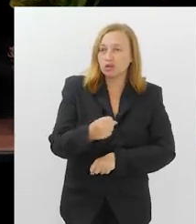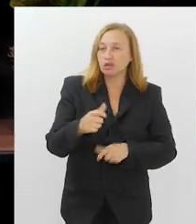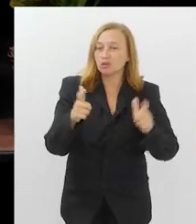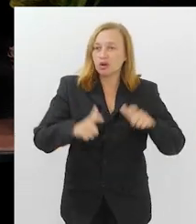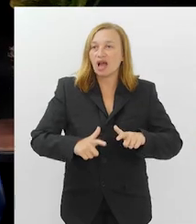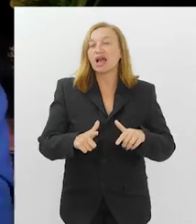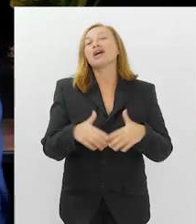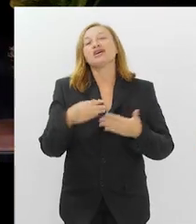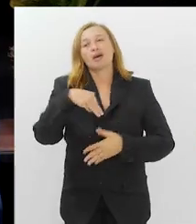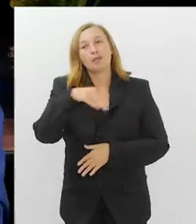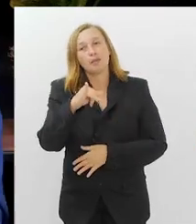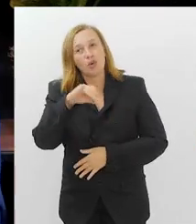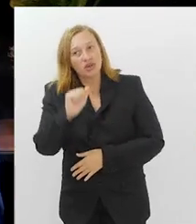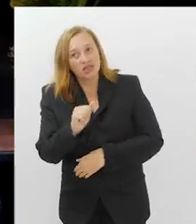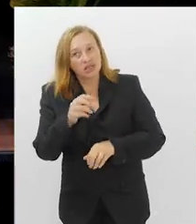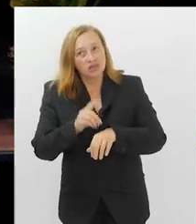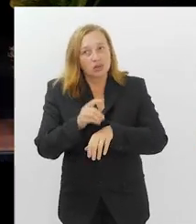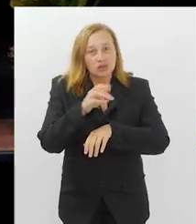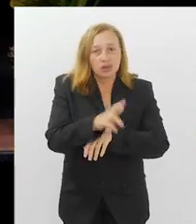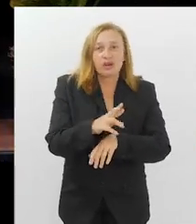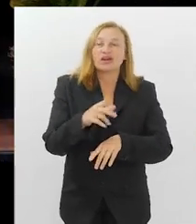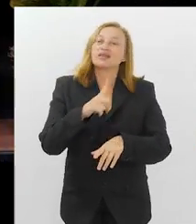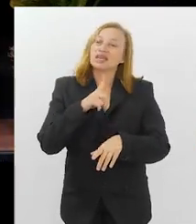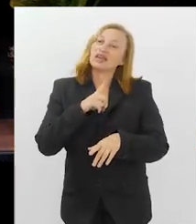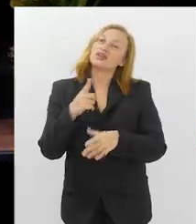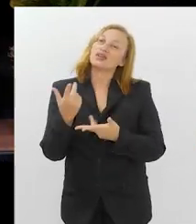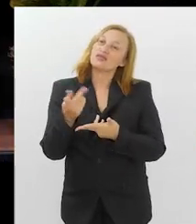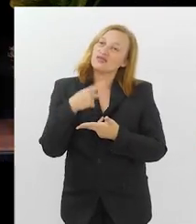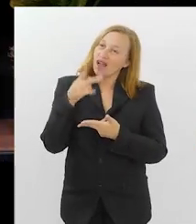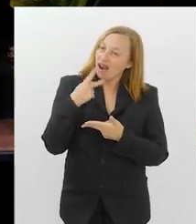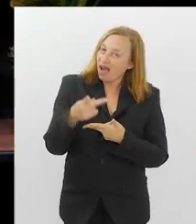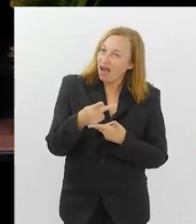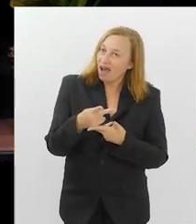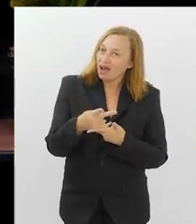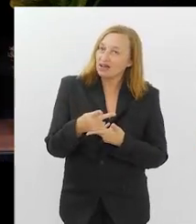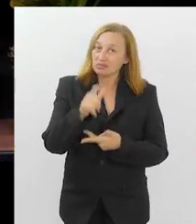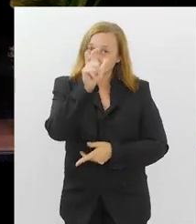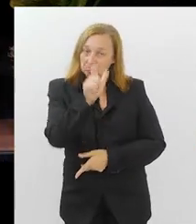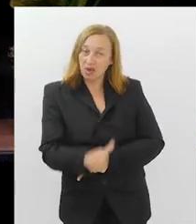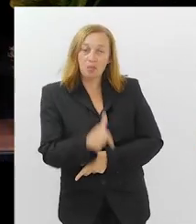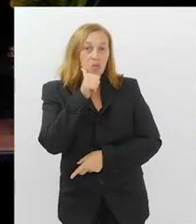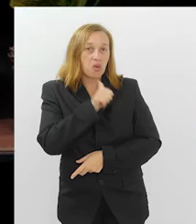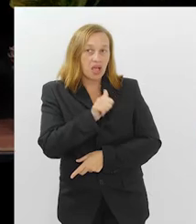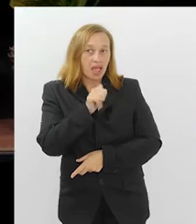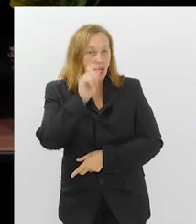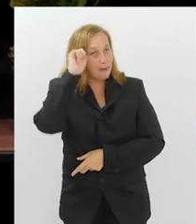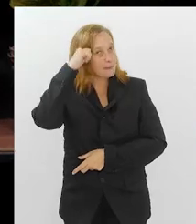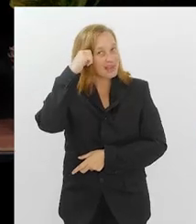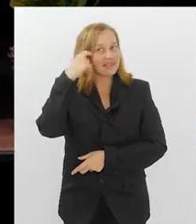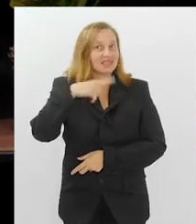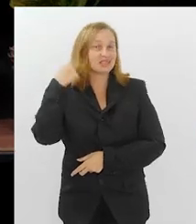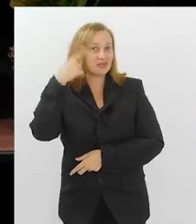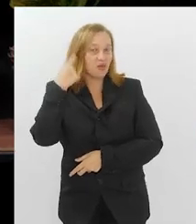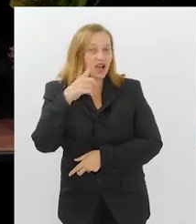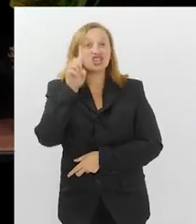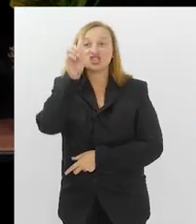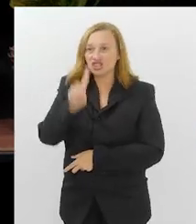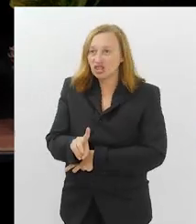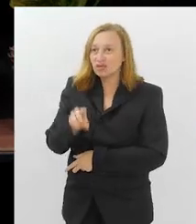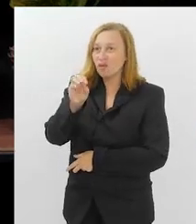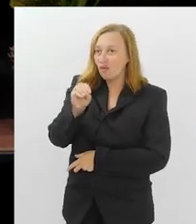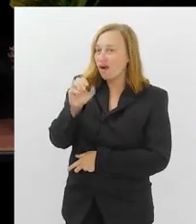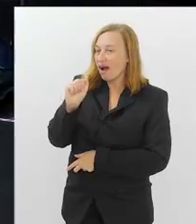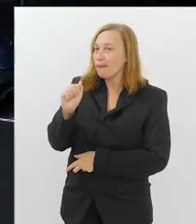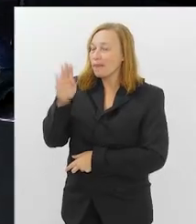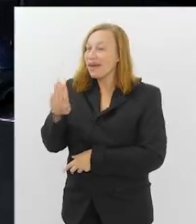E aí, a minha querida doutora Mônica Alexandre tem muito a dizer na condição de ser uma mulher preta, advogada e